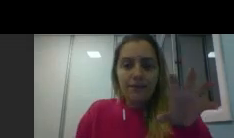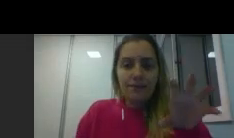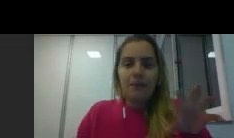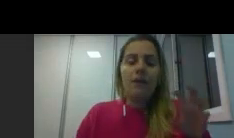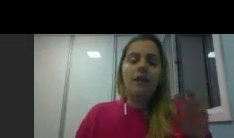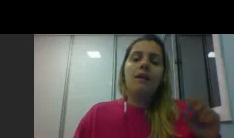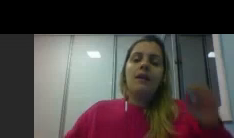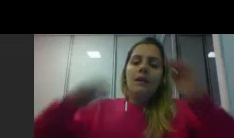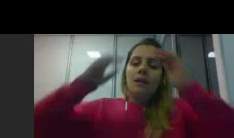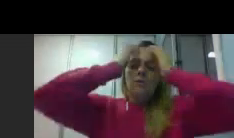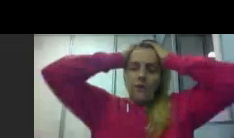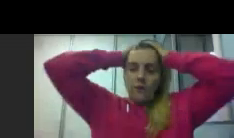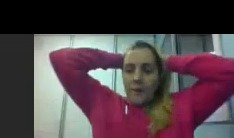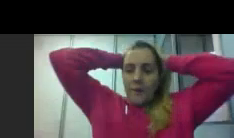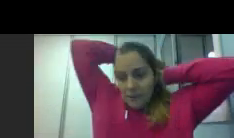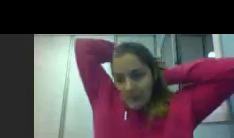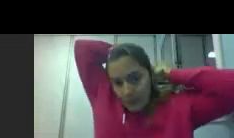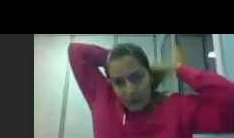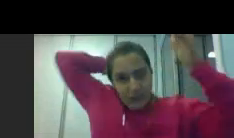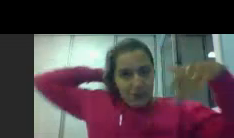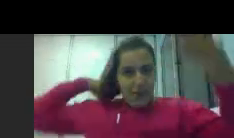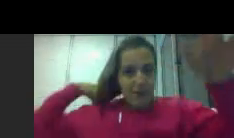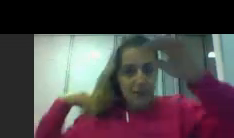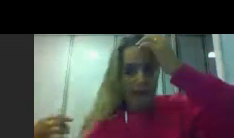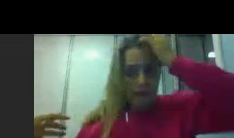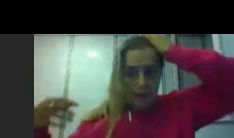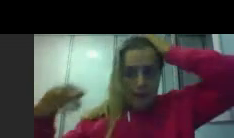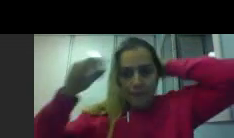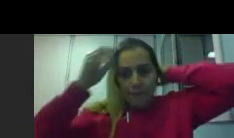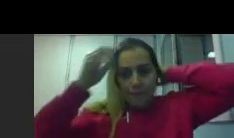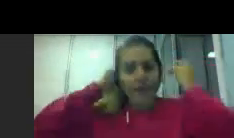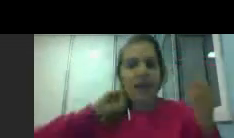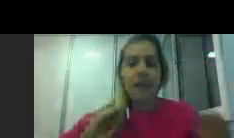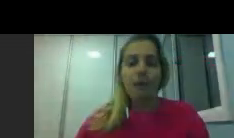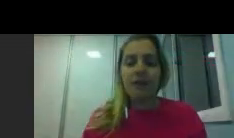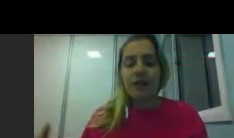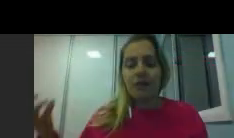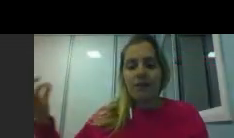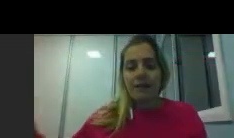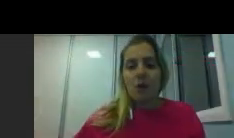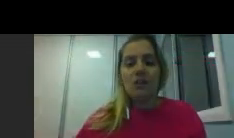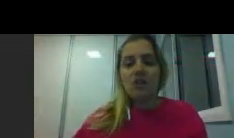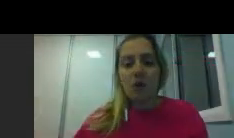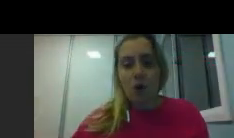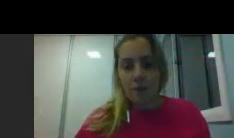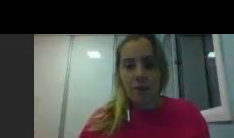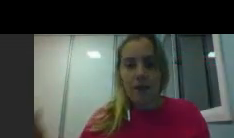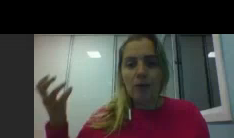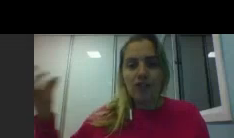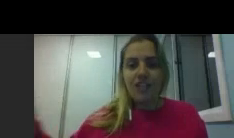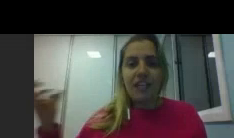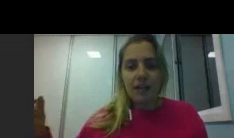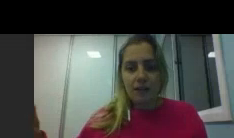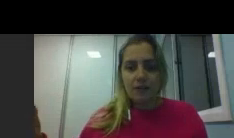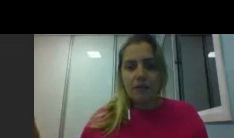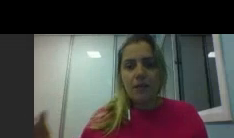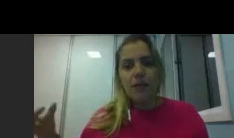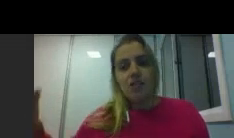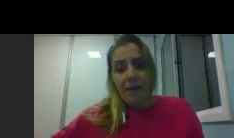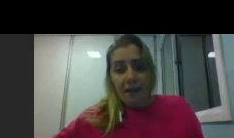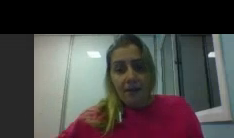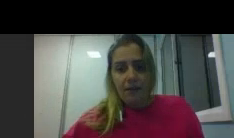A, com formato específico, que a gente fala esse formato A. E aí, portanto, ele vai ter um anticorpo, uma